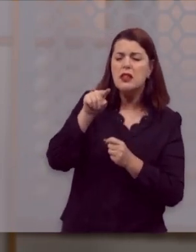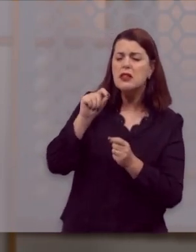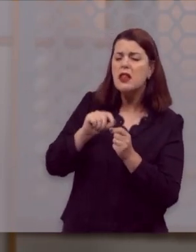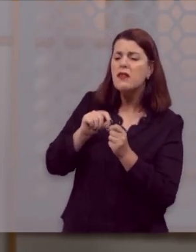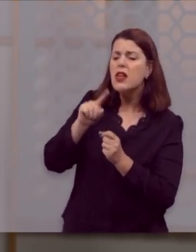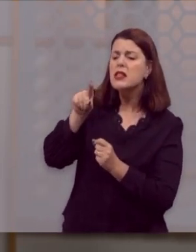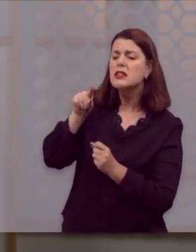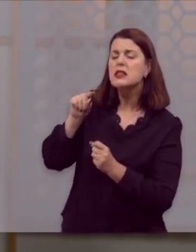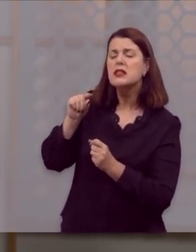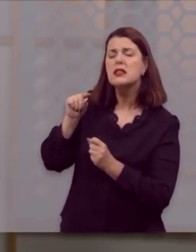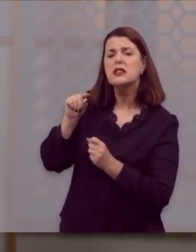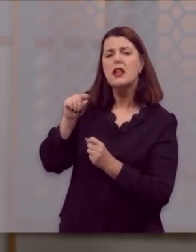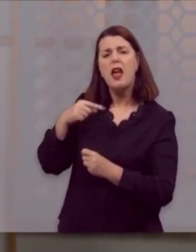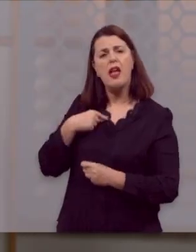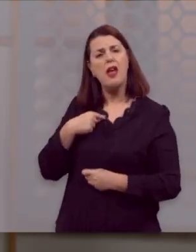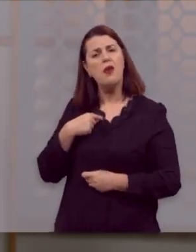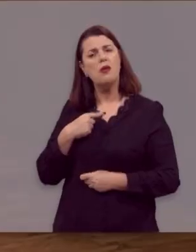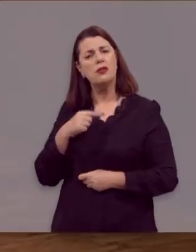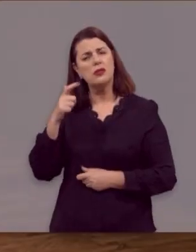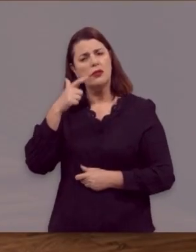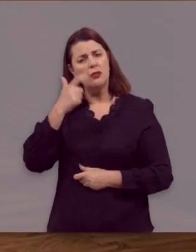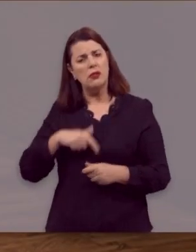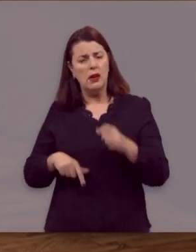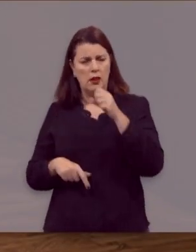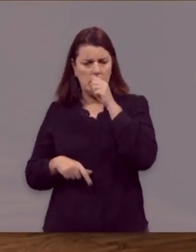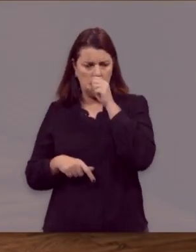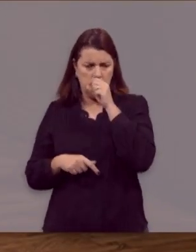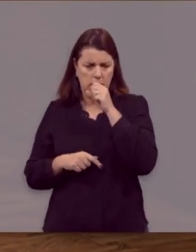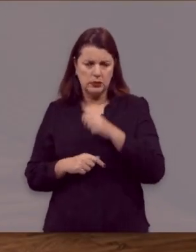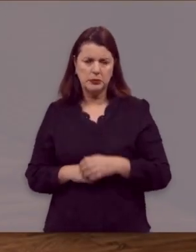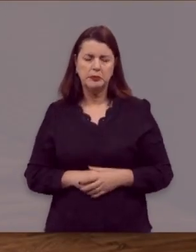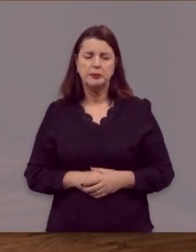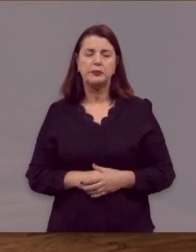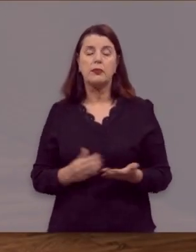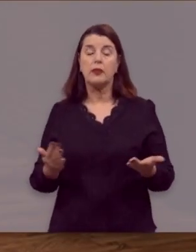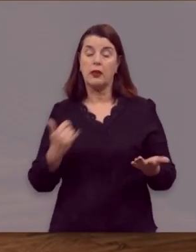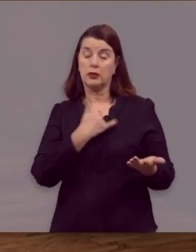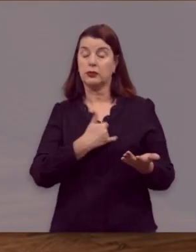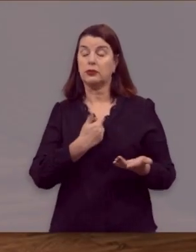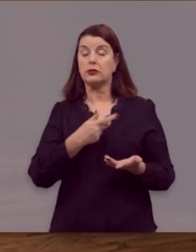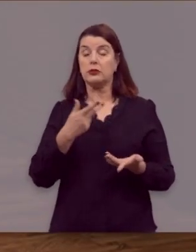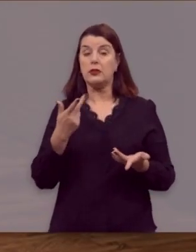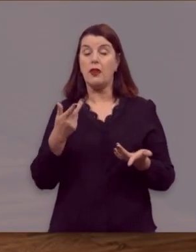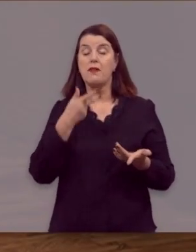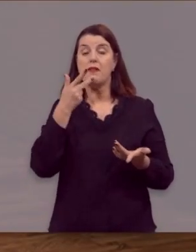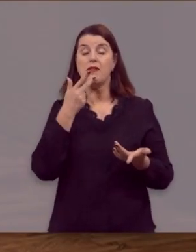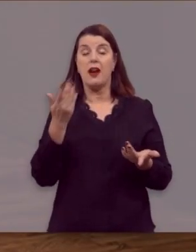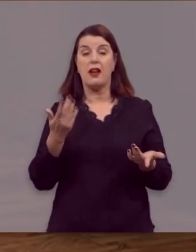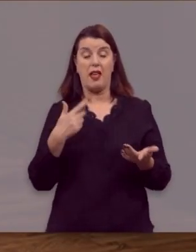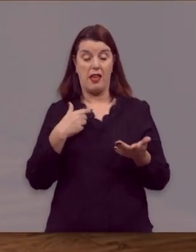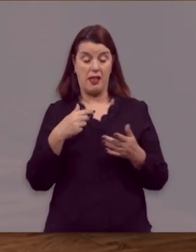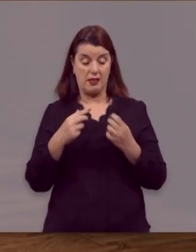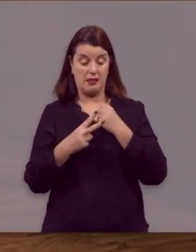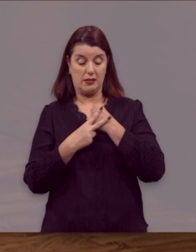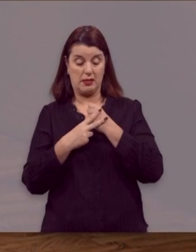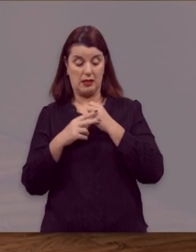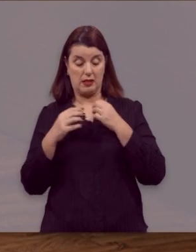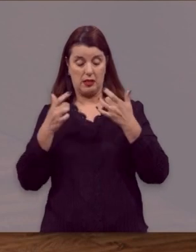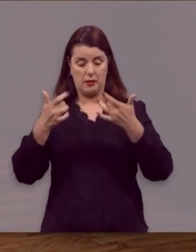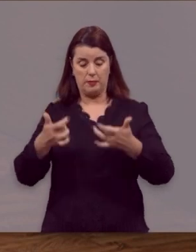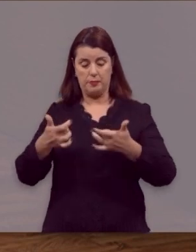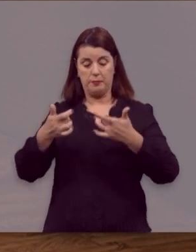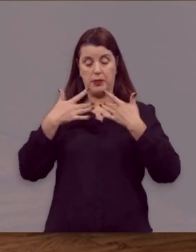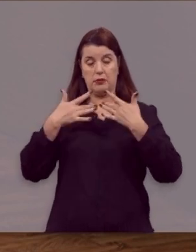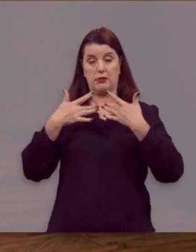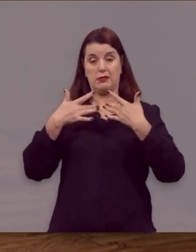aqui. E agora João está nos informando que esse Verbo esvaziou-se a si mesmo. Ele